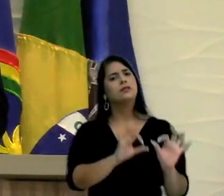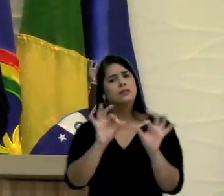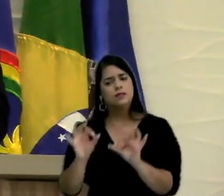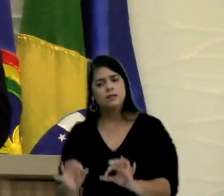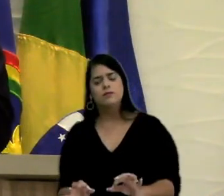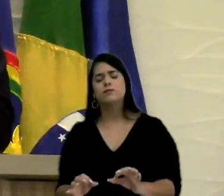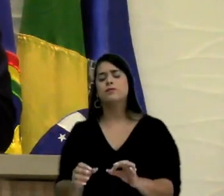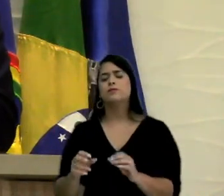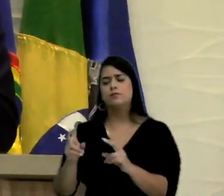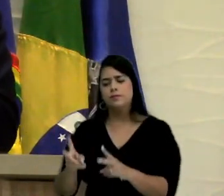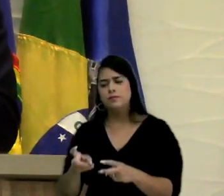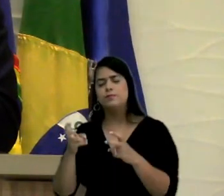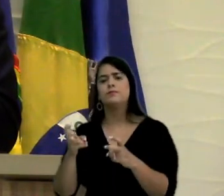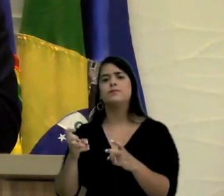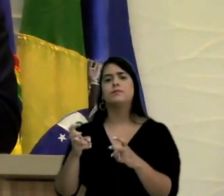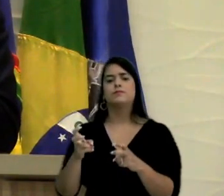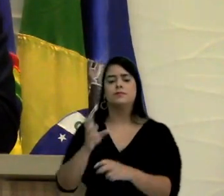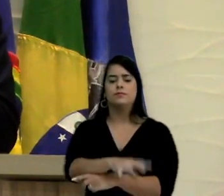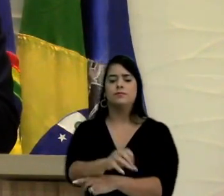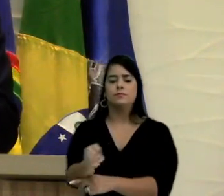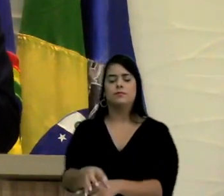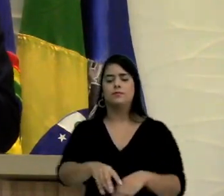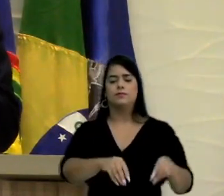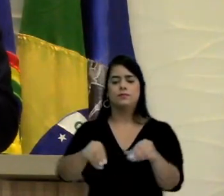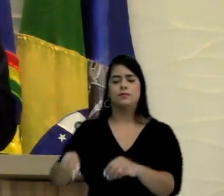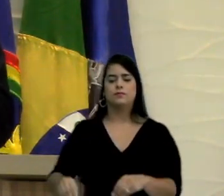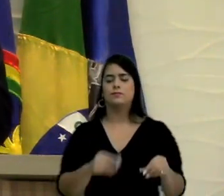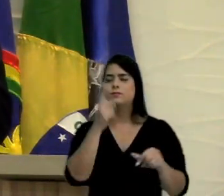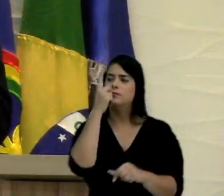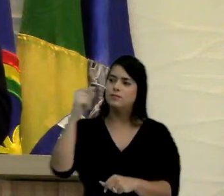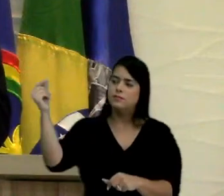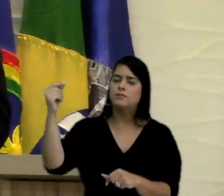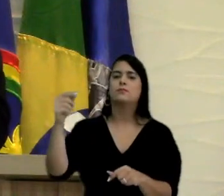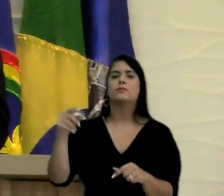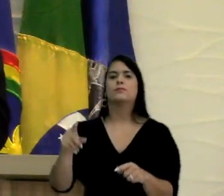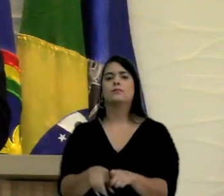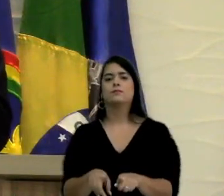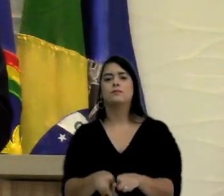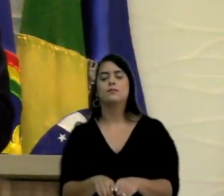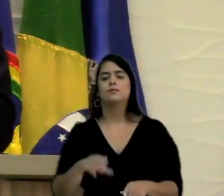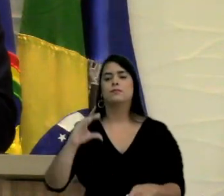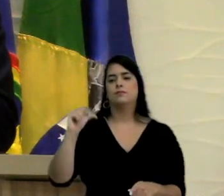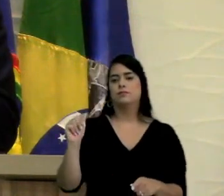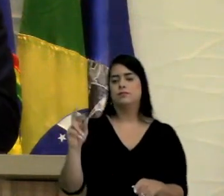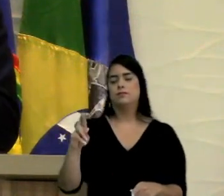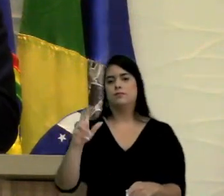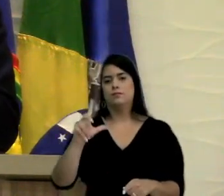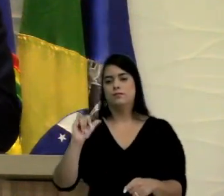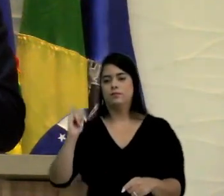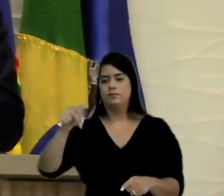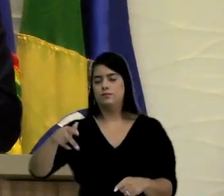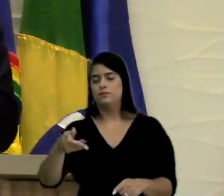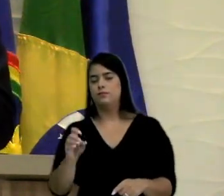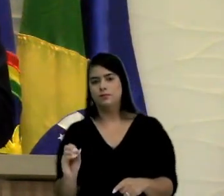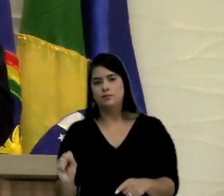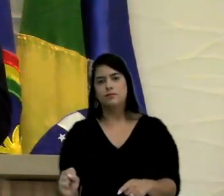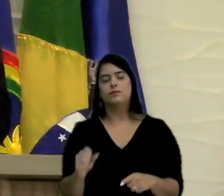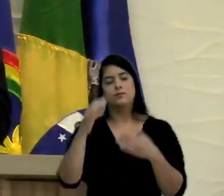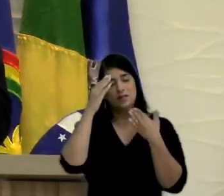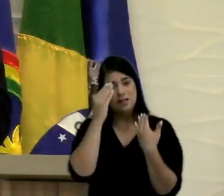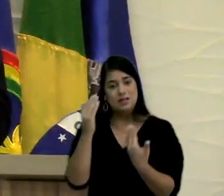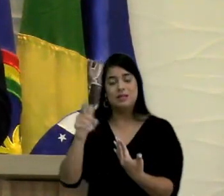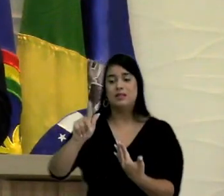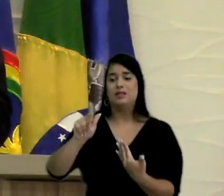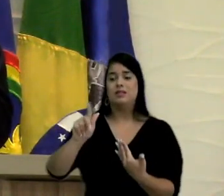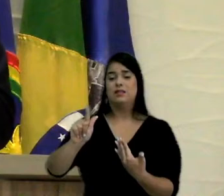arações de terra naquela região do sudré tatu em Poeira agradecer muito também a Carlinhos lá no assentamento Joãozinho Borrego agradecer a Guilherme